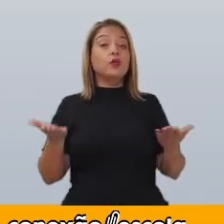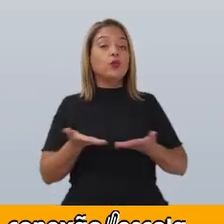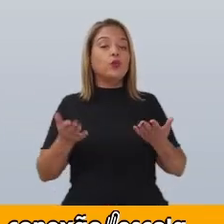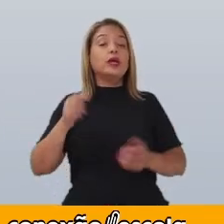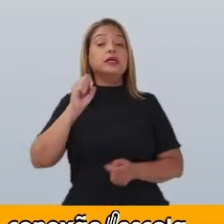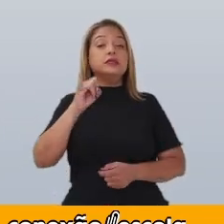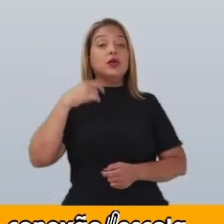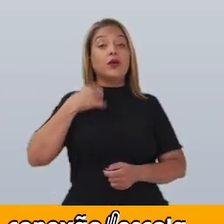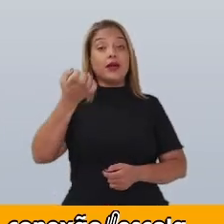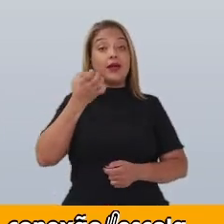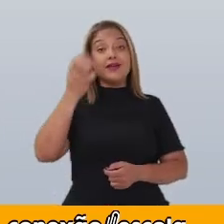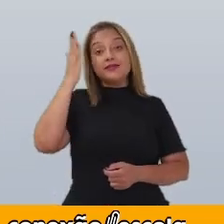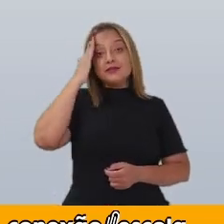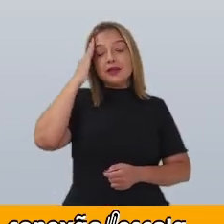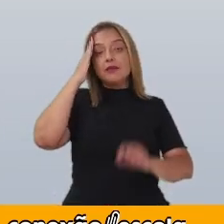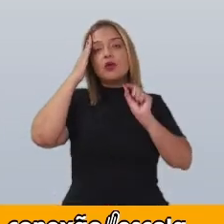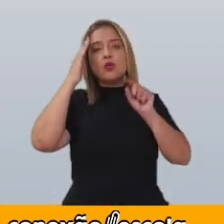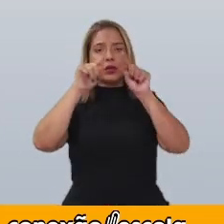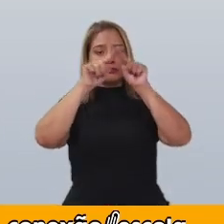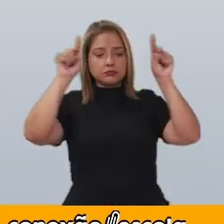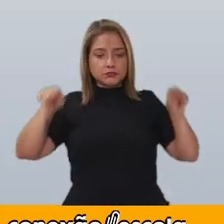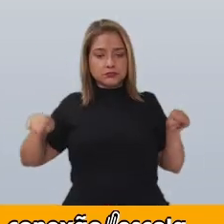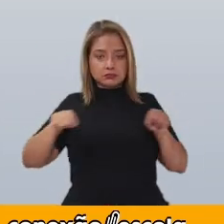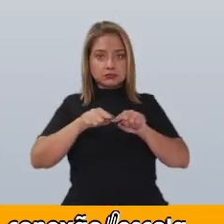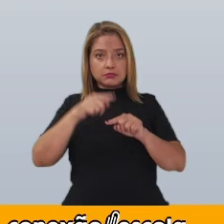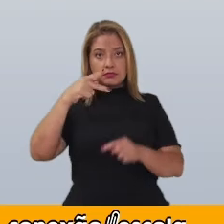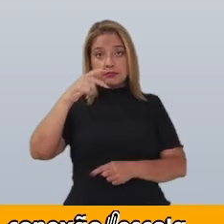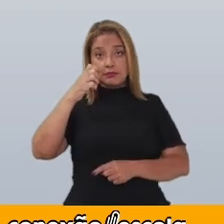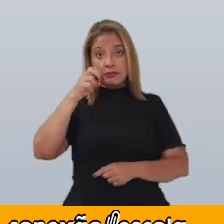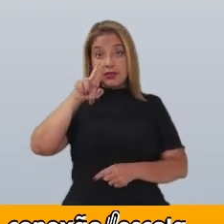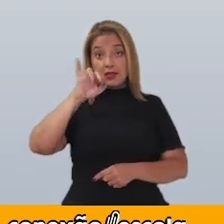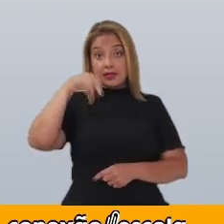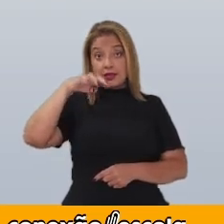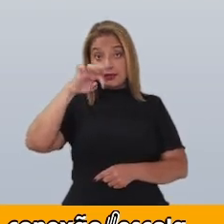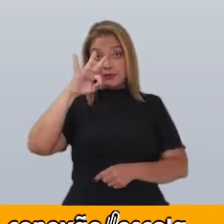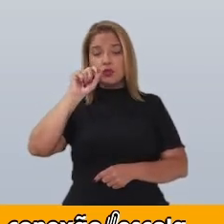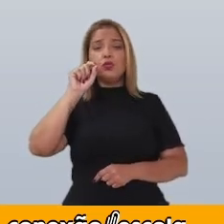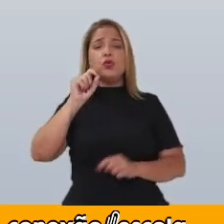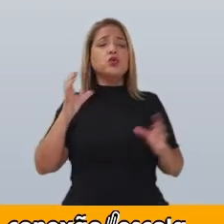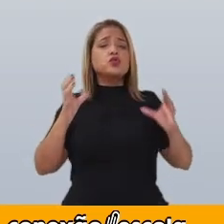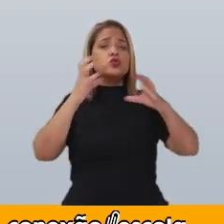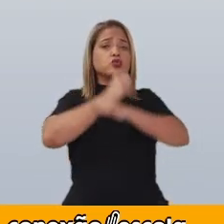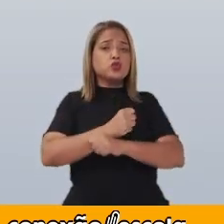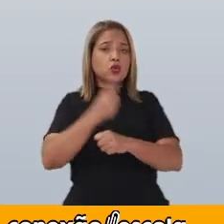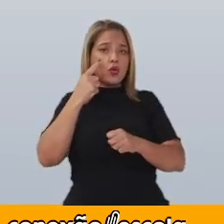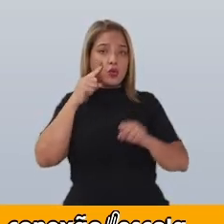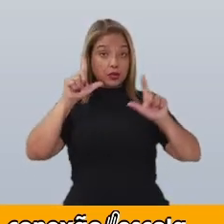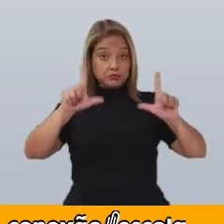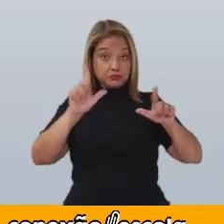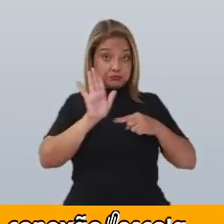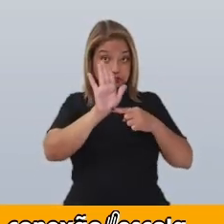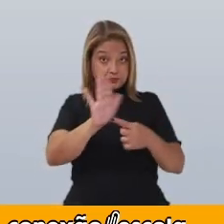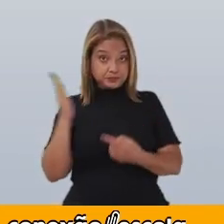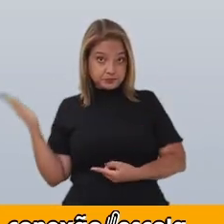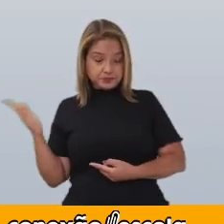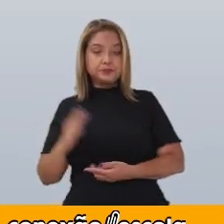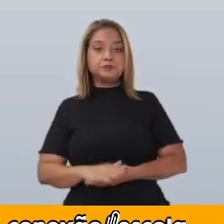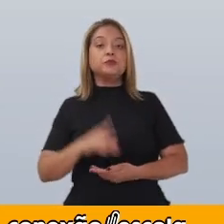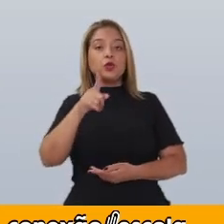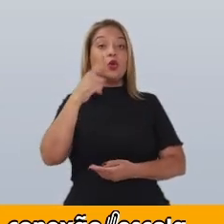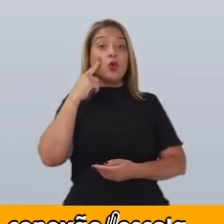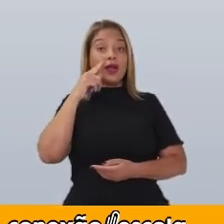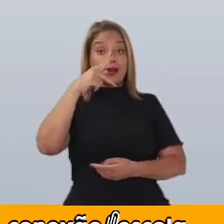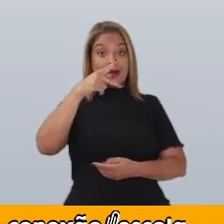Agora, se eu quiser saber qual é o perímetro e a área total dessa figura. O perímetro é